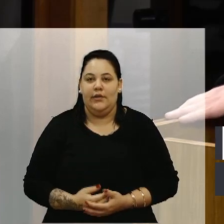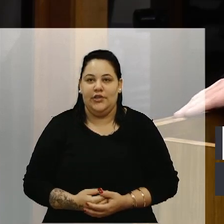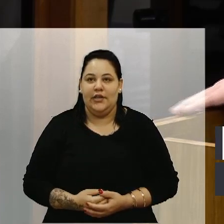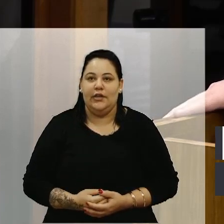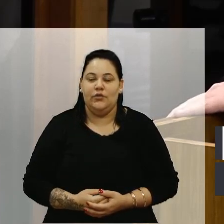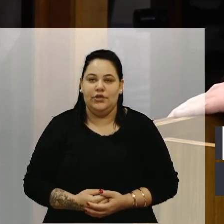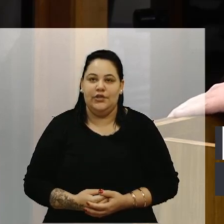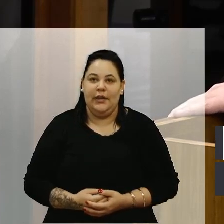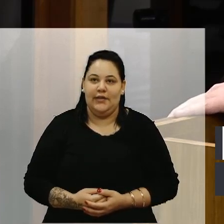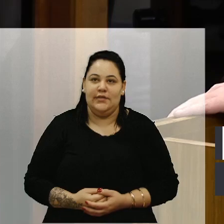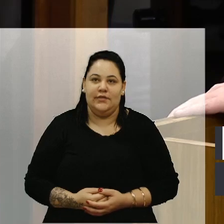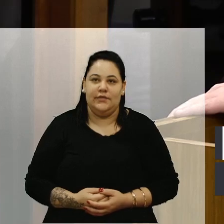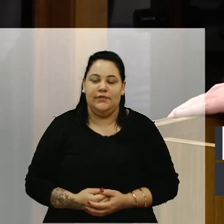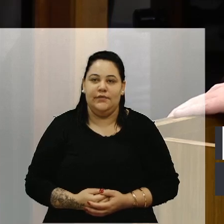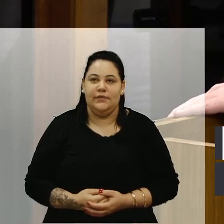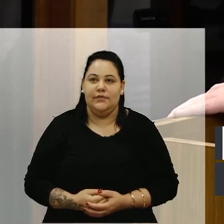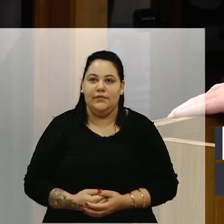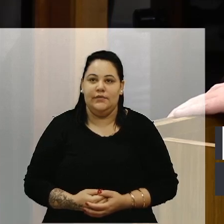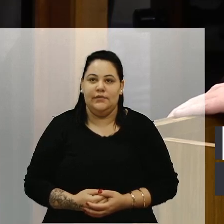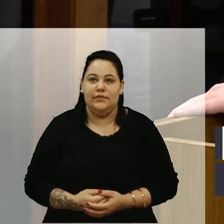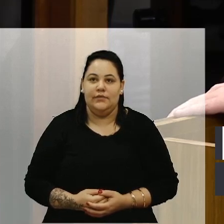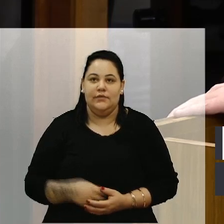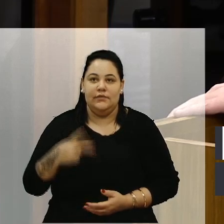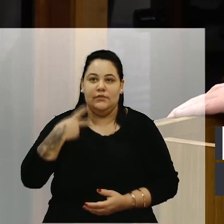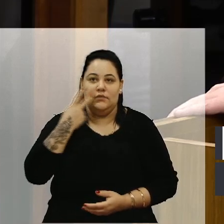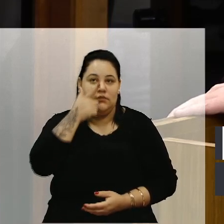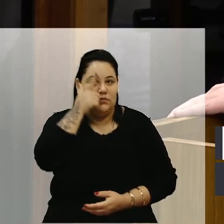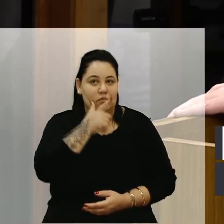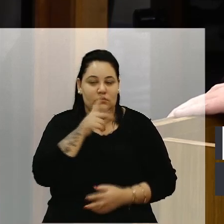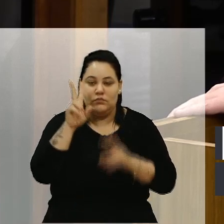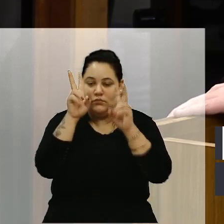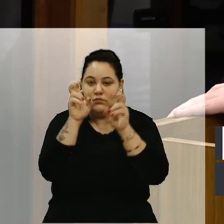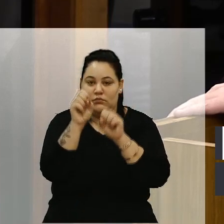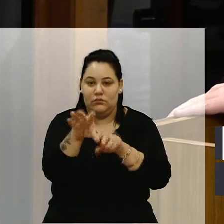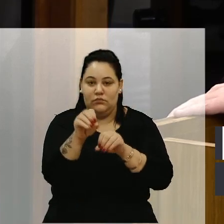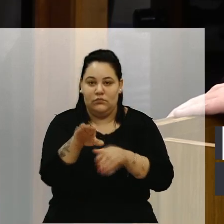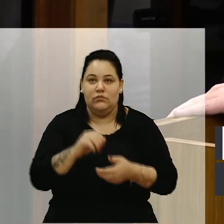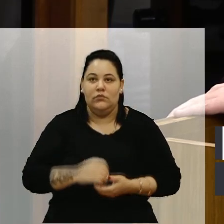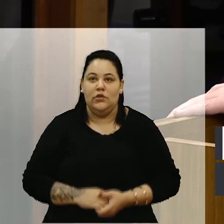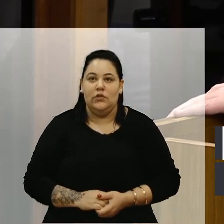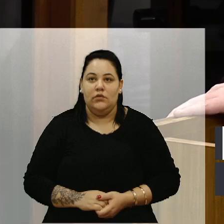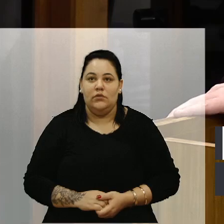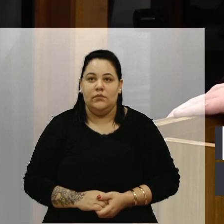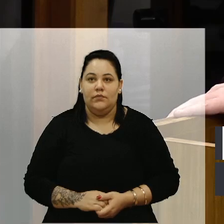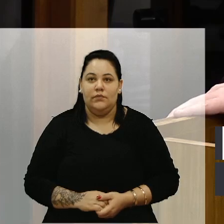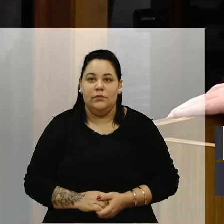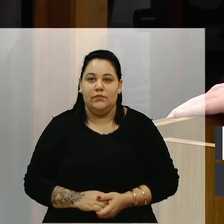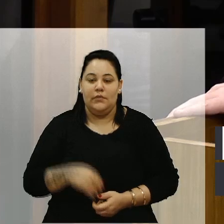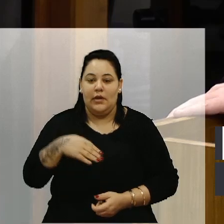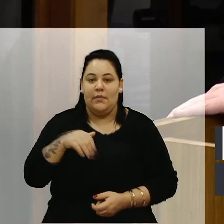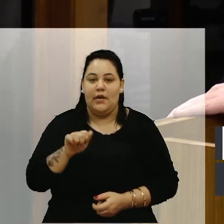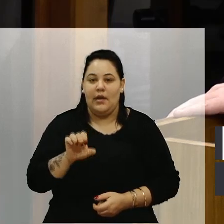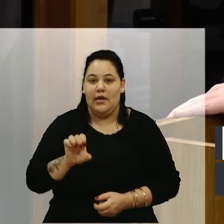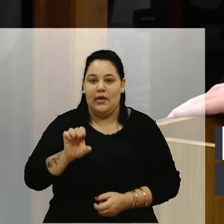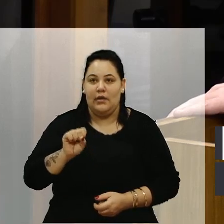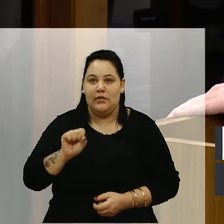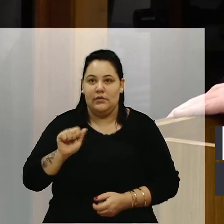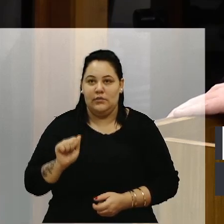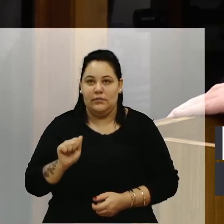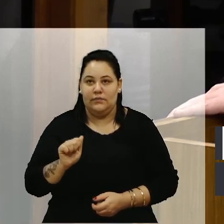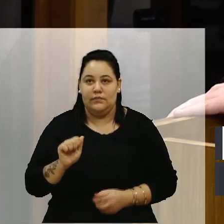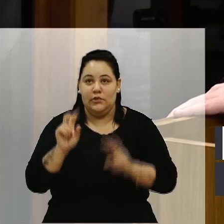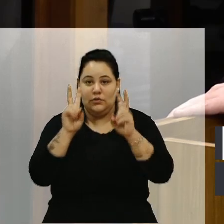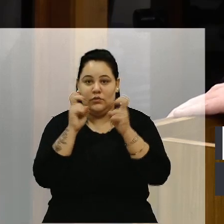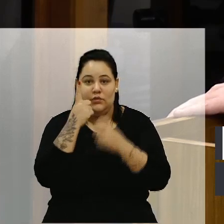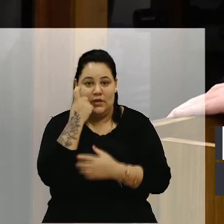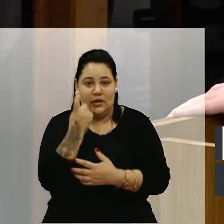Lucas trouxe carinhado sobre a educação, o Rafael falou sobre a Maesa. São assuntos que interessam. A sociedade